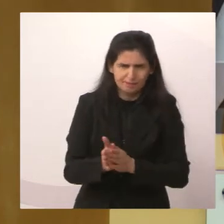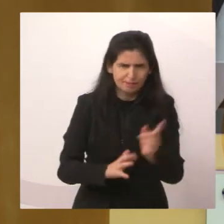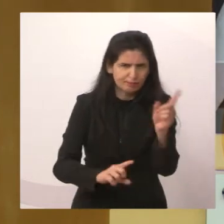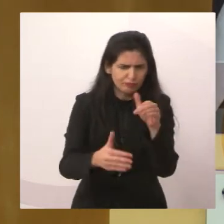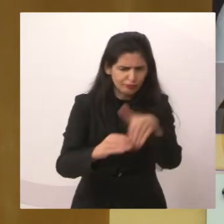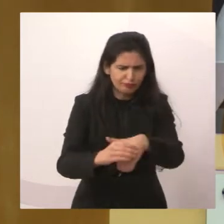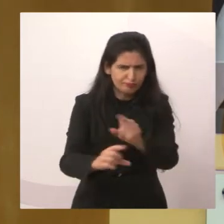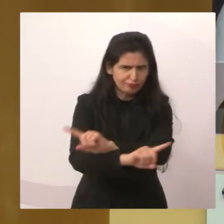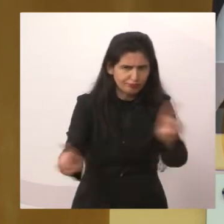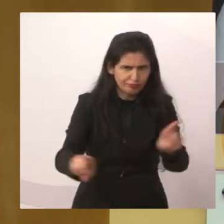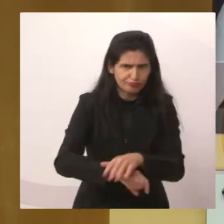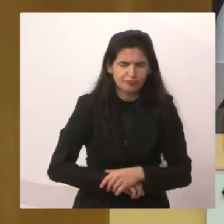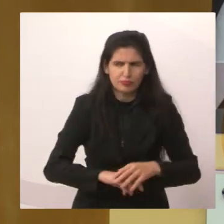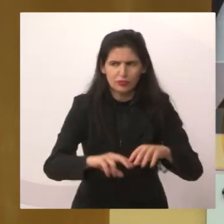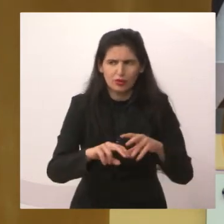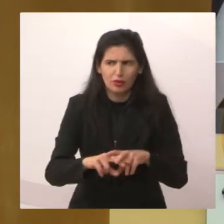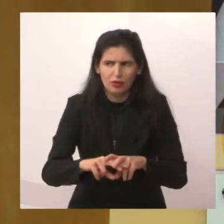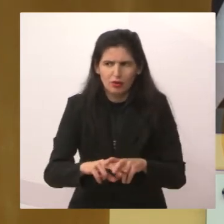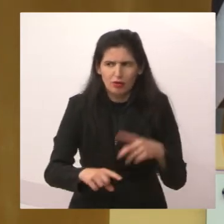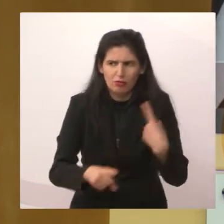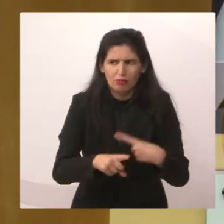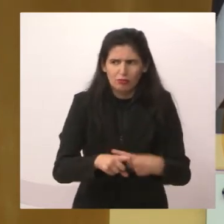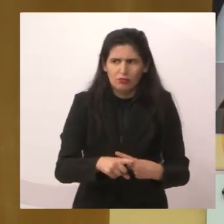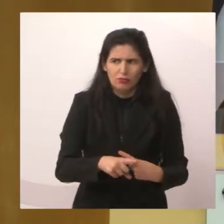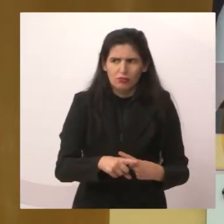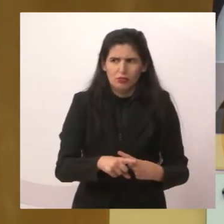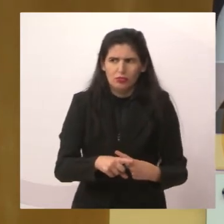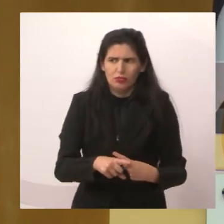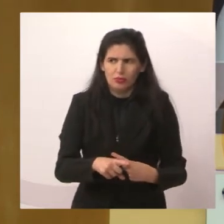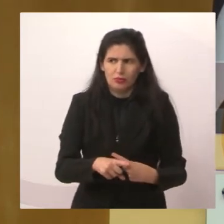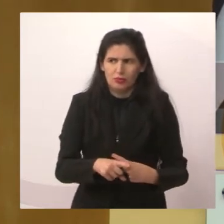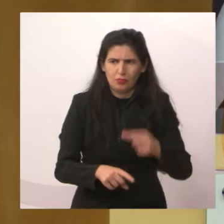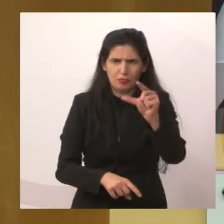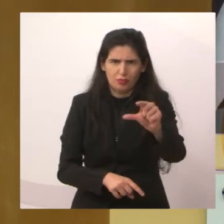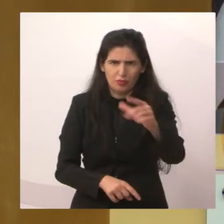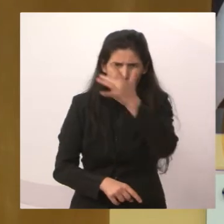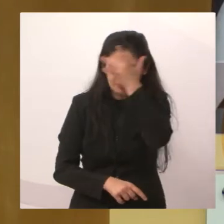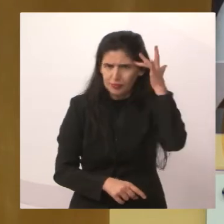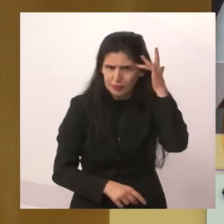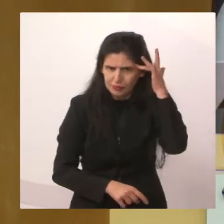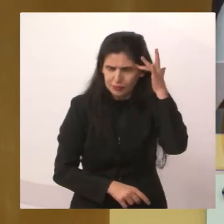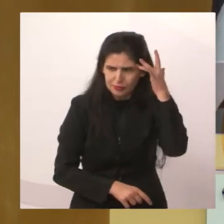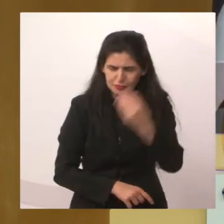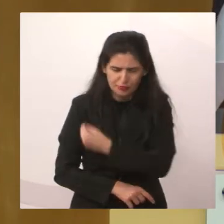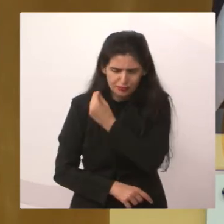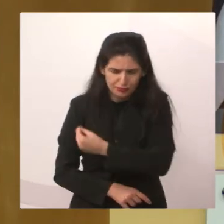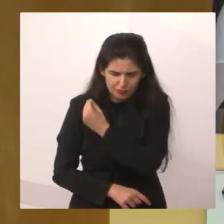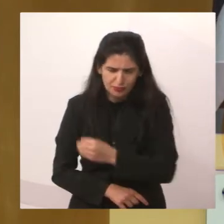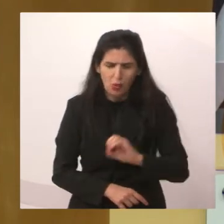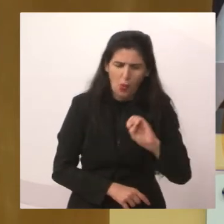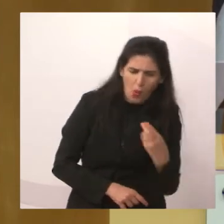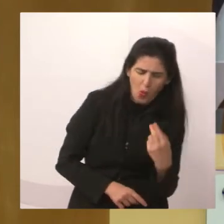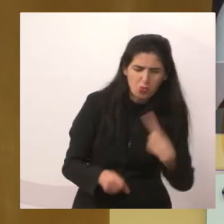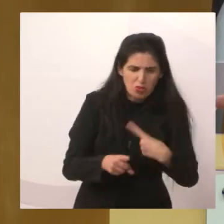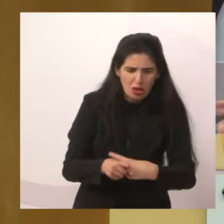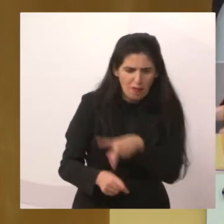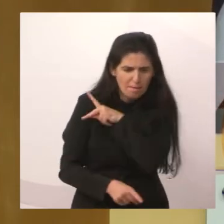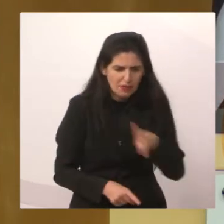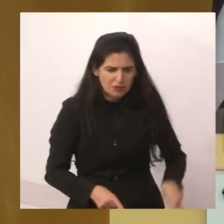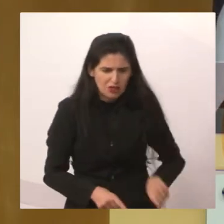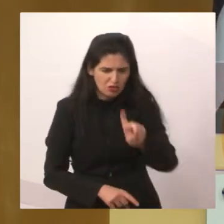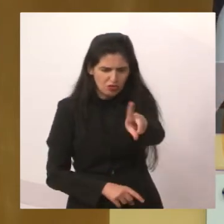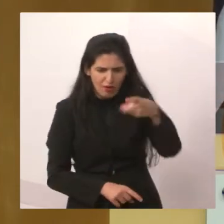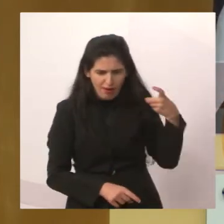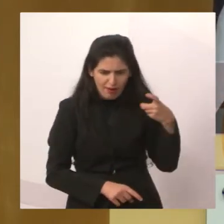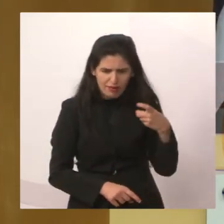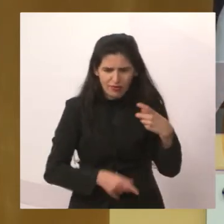votadas por esvaziamento da sessão ou por não serem pautadas pelo presidente, passava-se